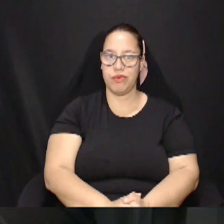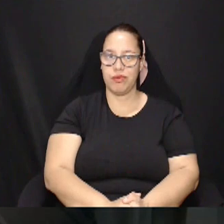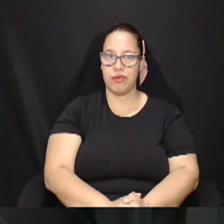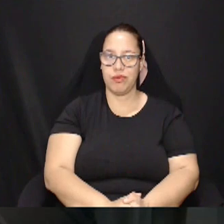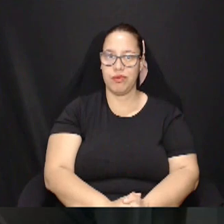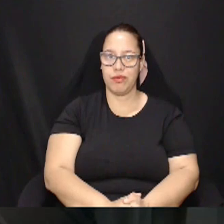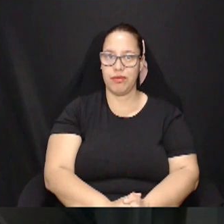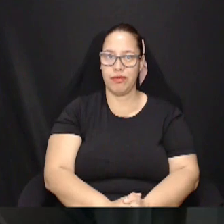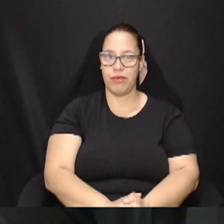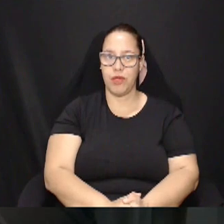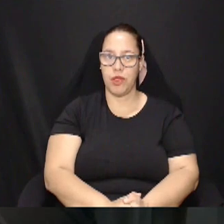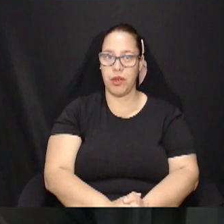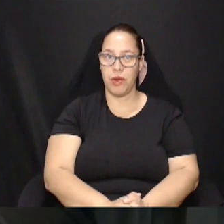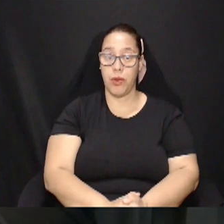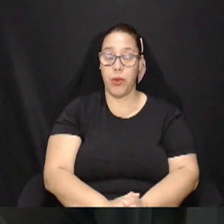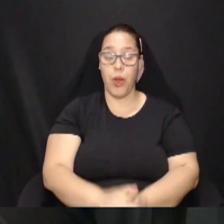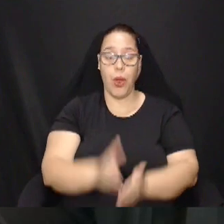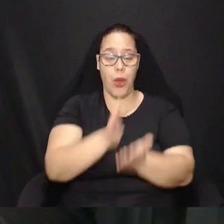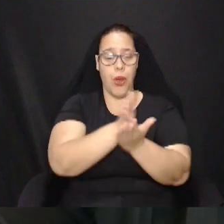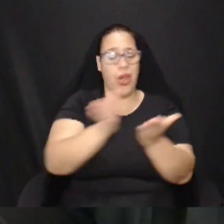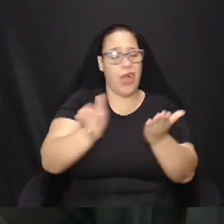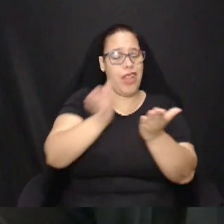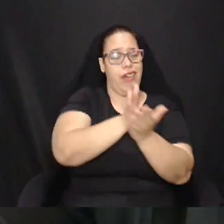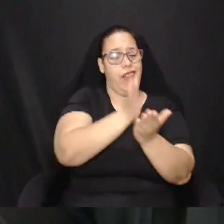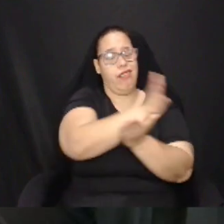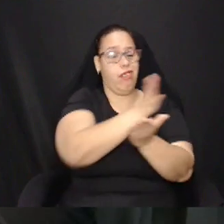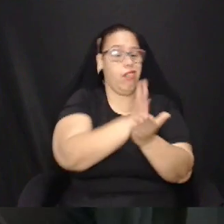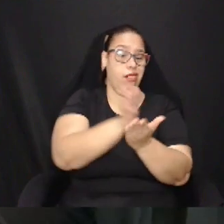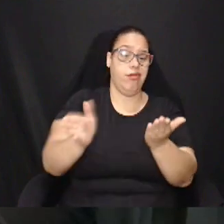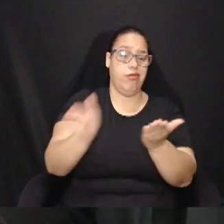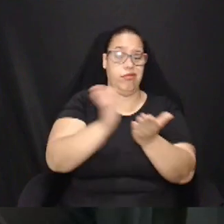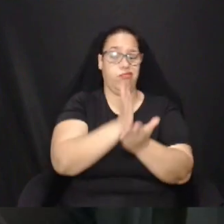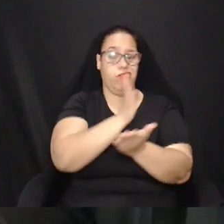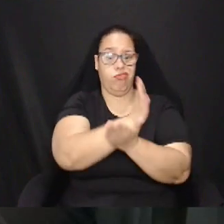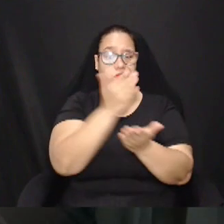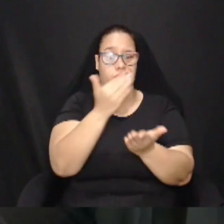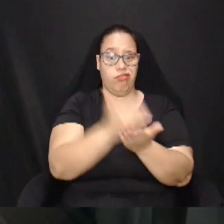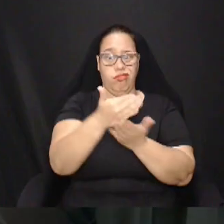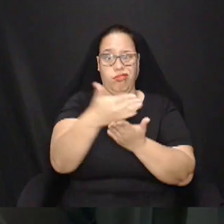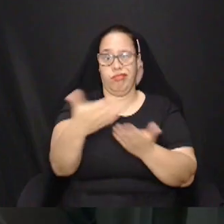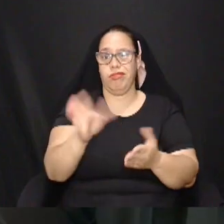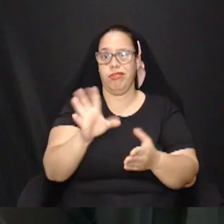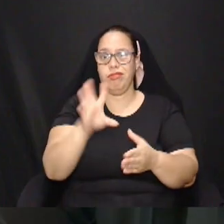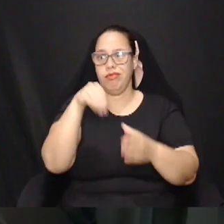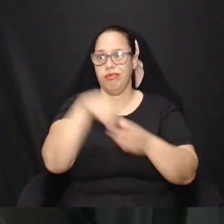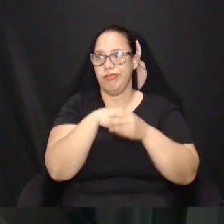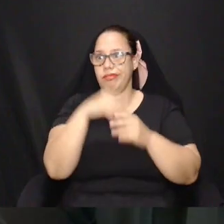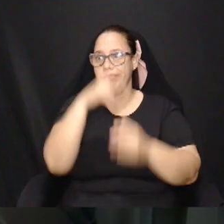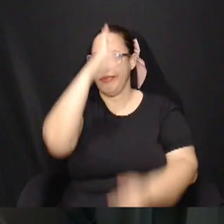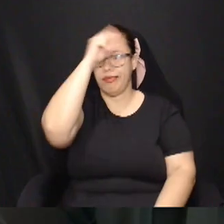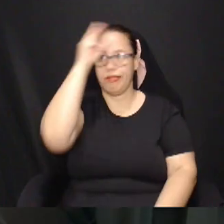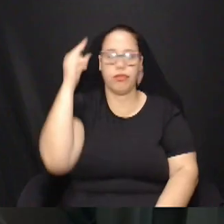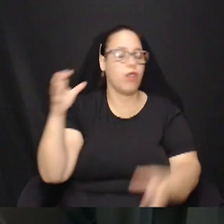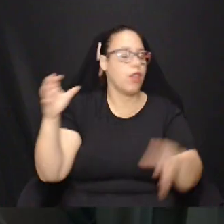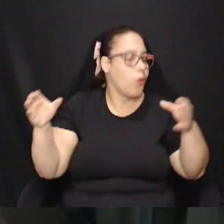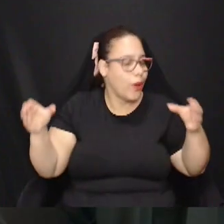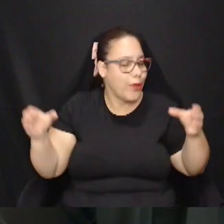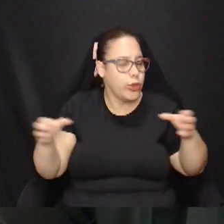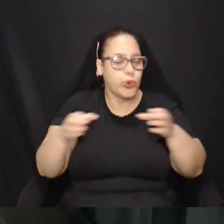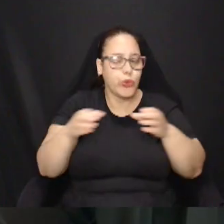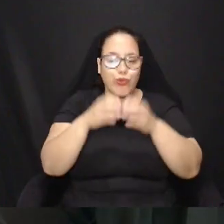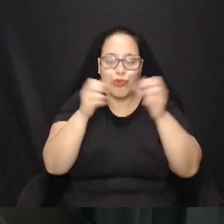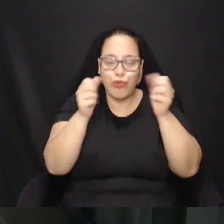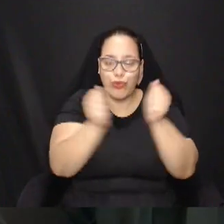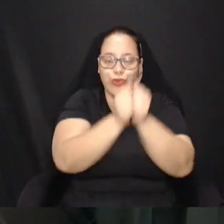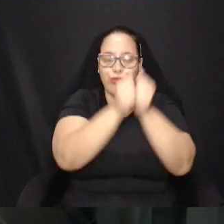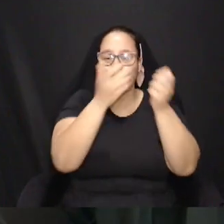divisões dentro das prefeituras para tratar de X ou Y. Tem que trabalhar em conjunto. Então,